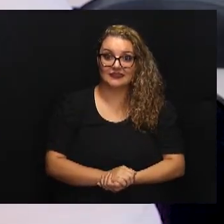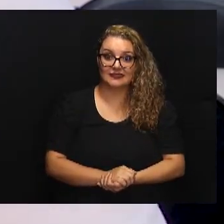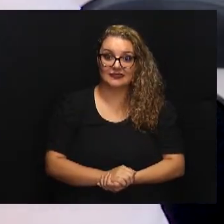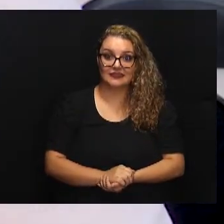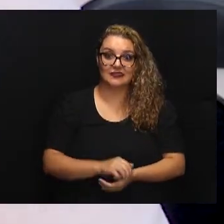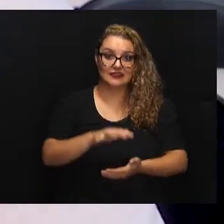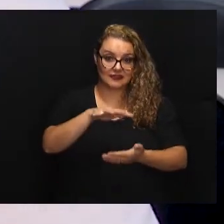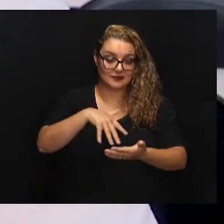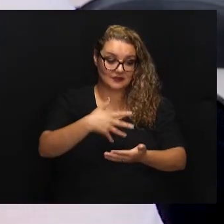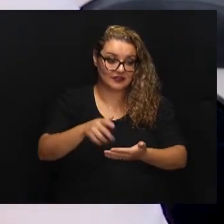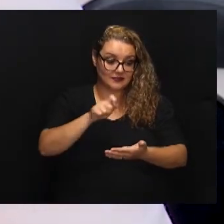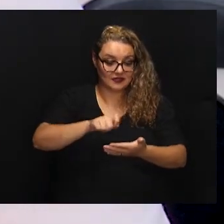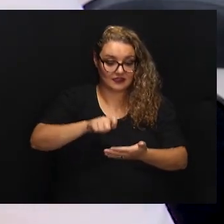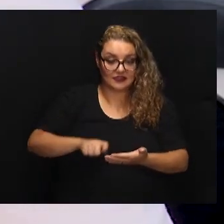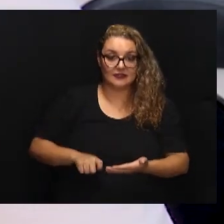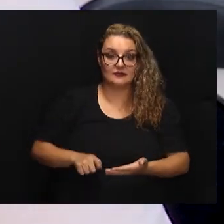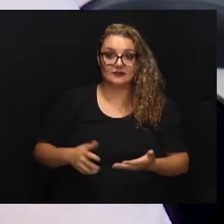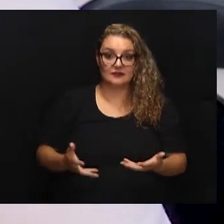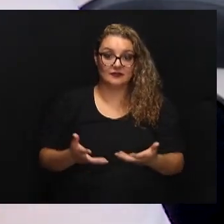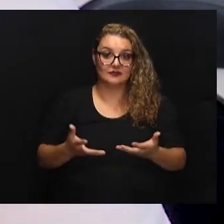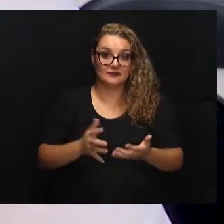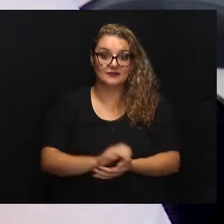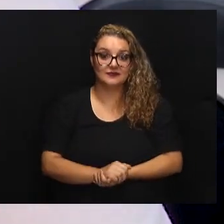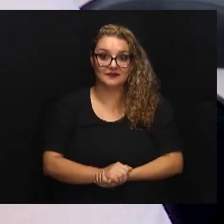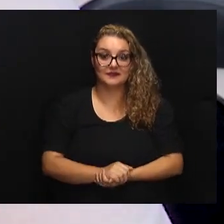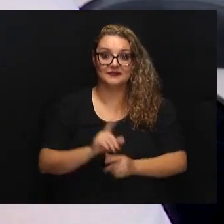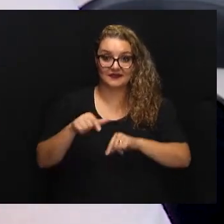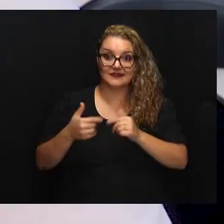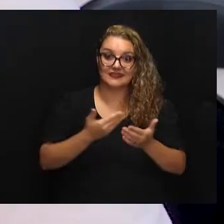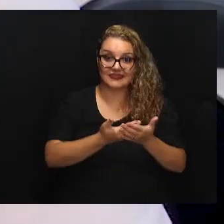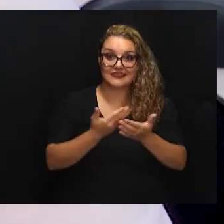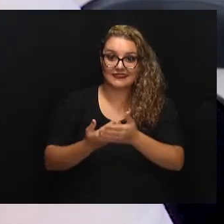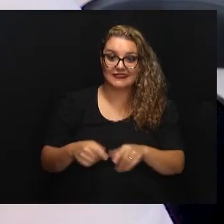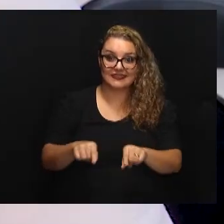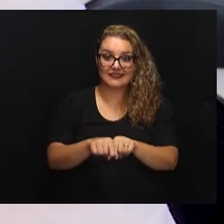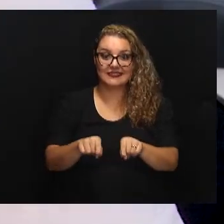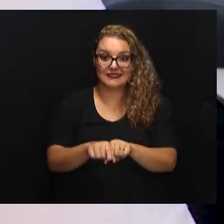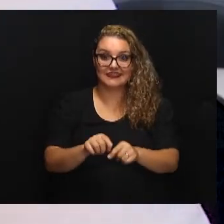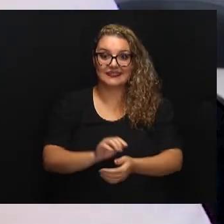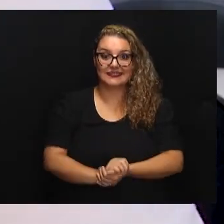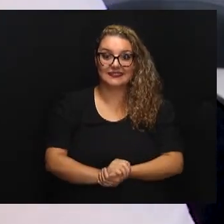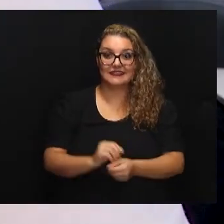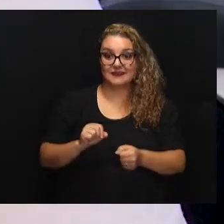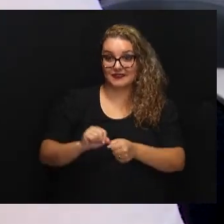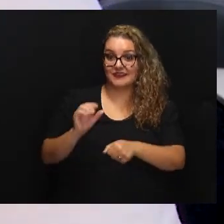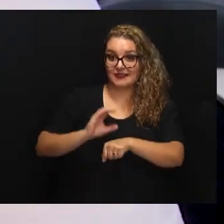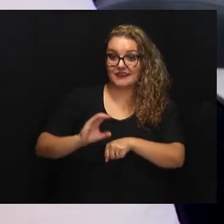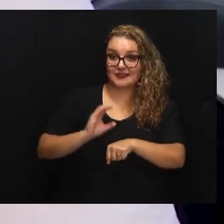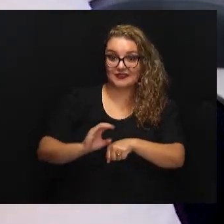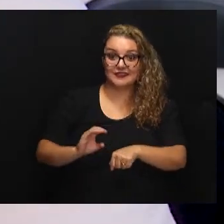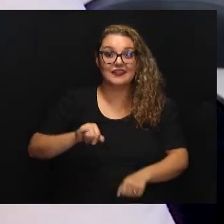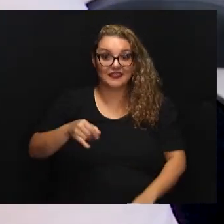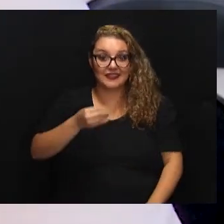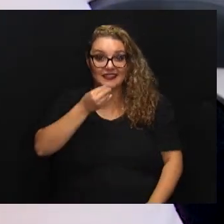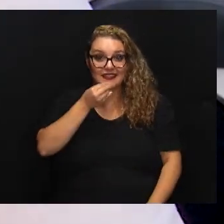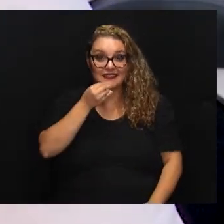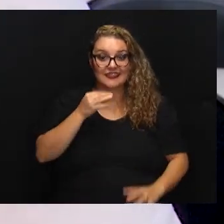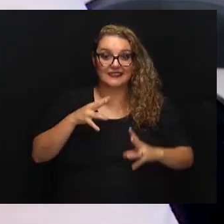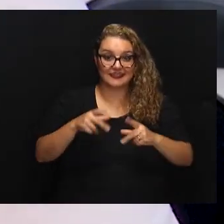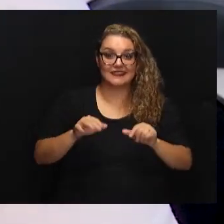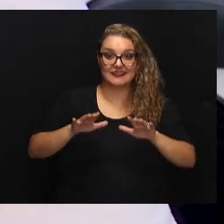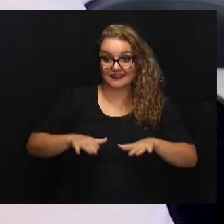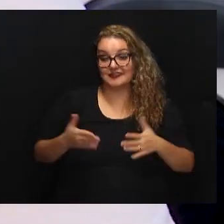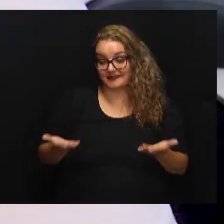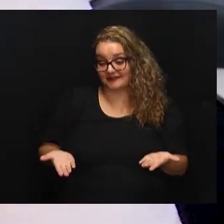Trabalhando. Estou preenchendo a planilha aqui, alimentando. E mais tarde vou estudar um pouquinho também, que estou fazendo um